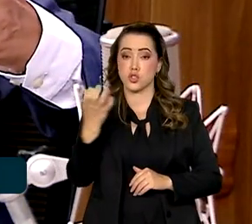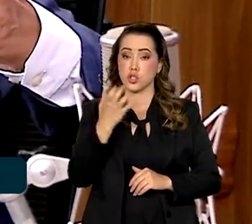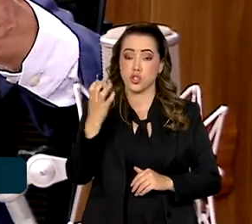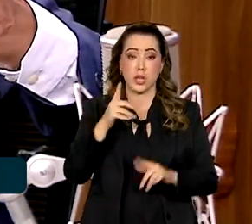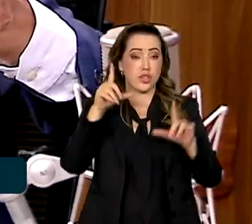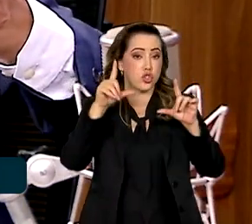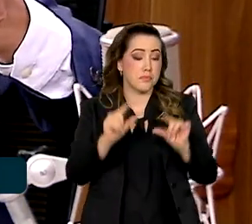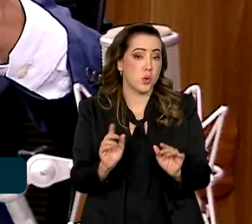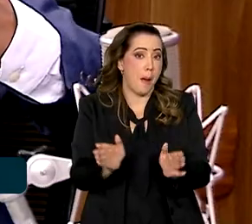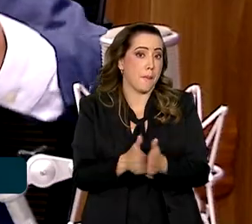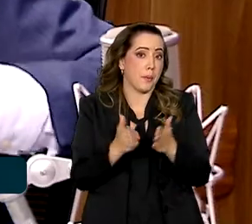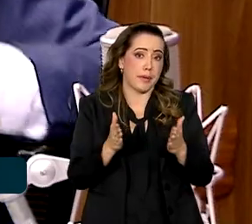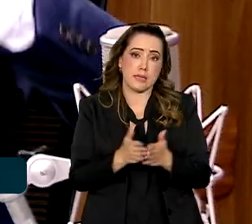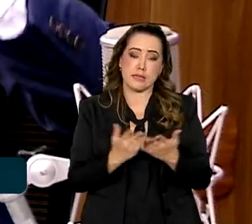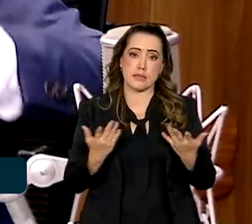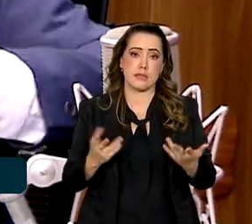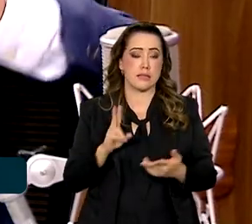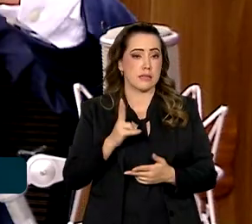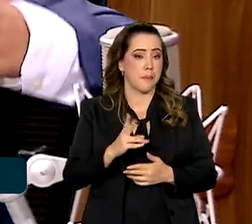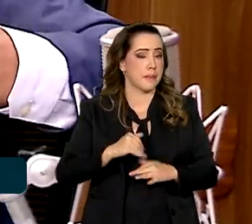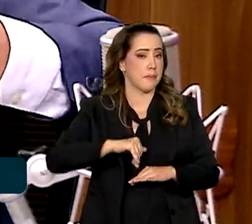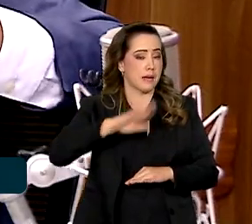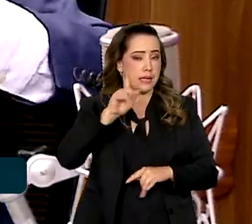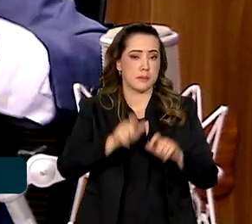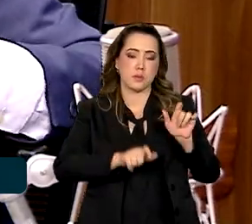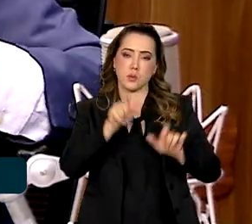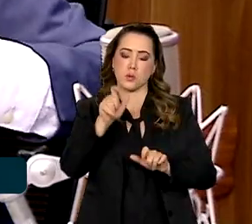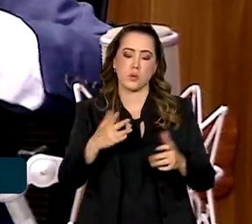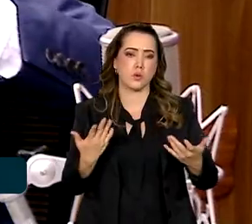reduzir a pobreza. Ou seja, cada vez mais pessoas no emprego.